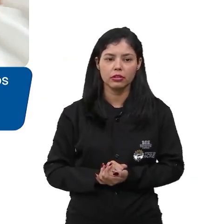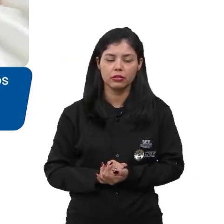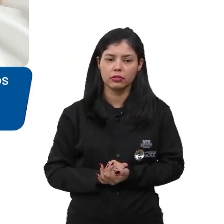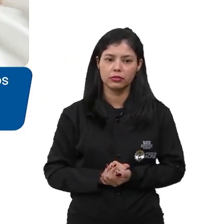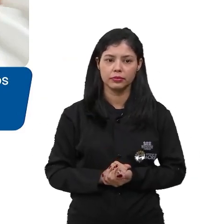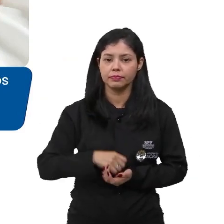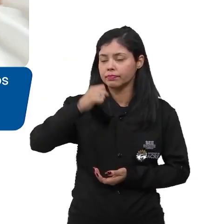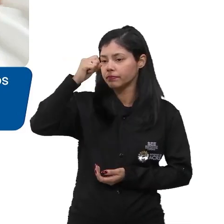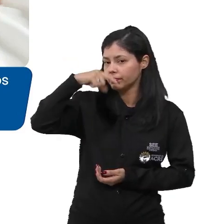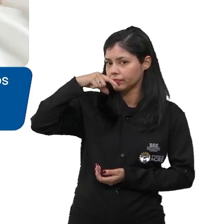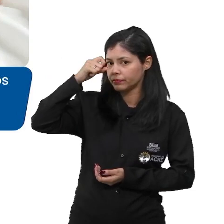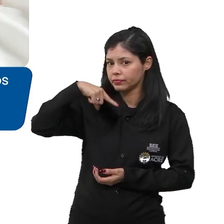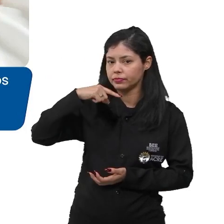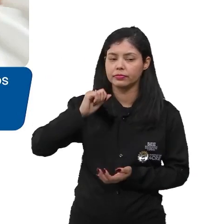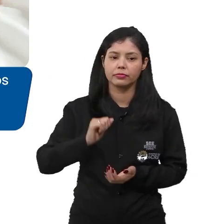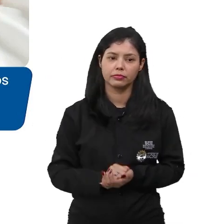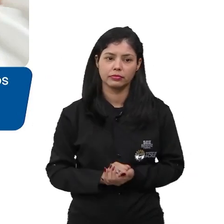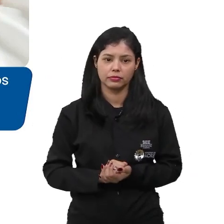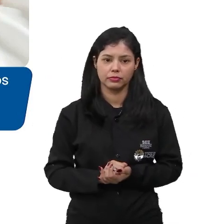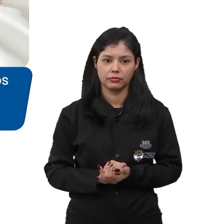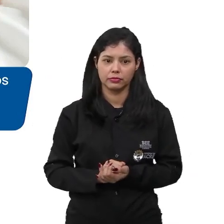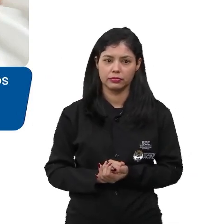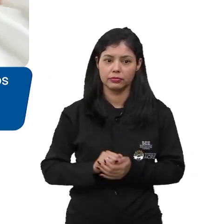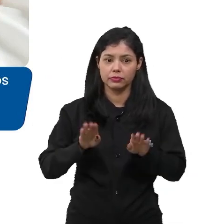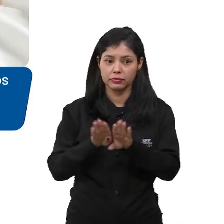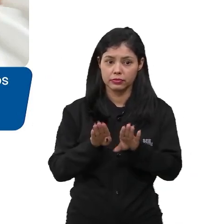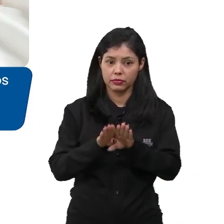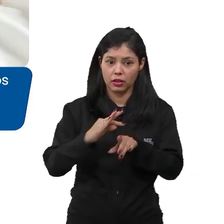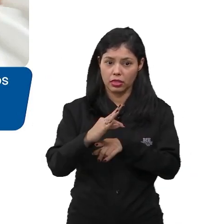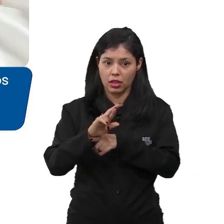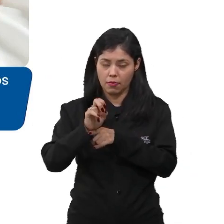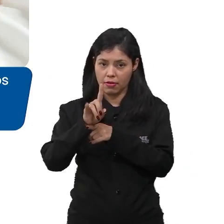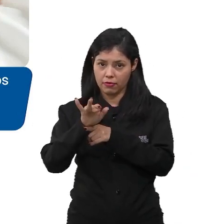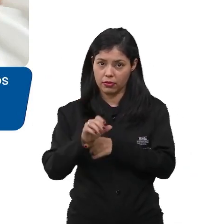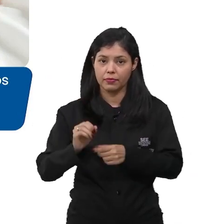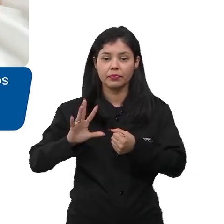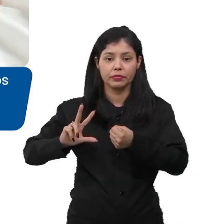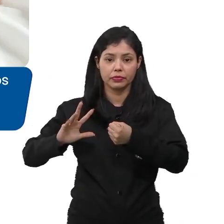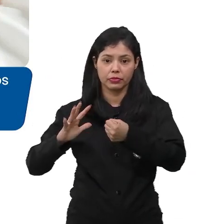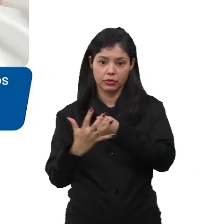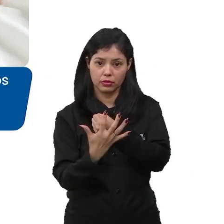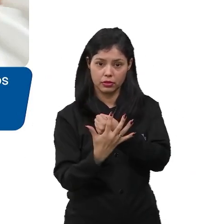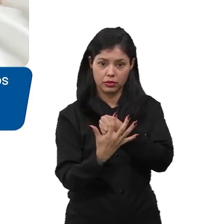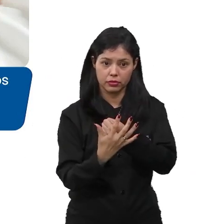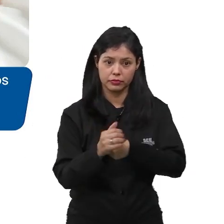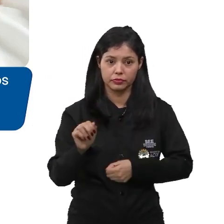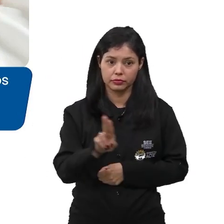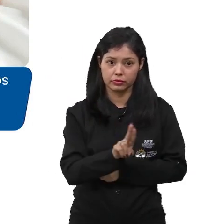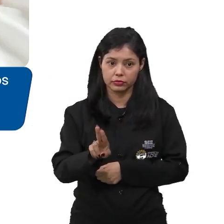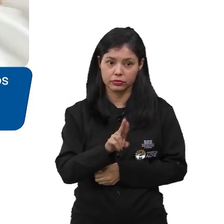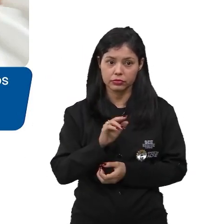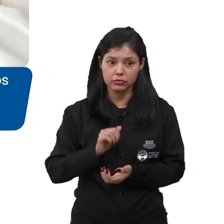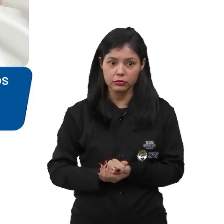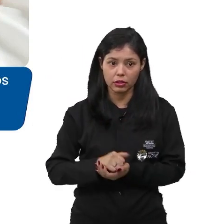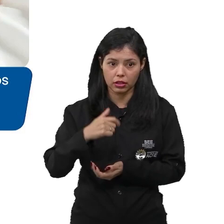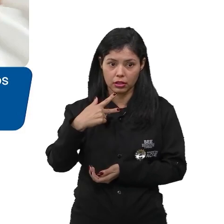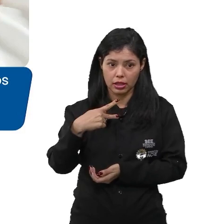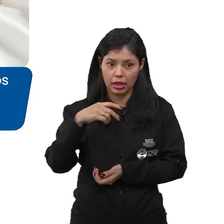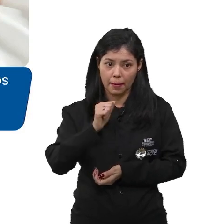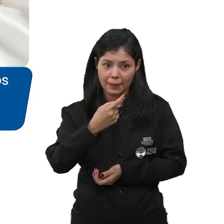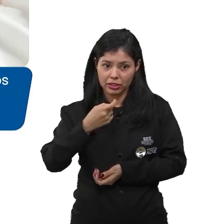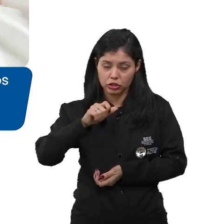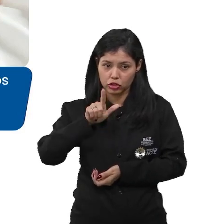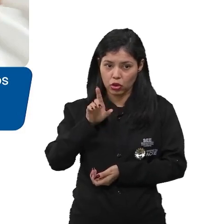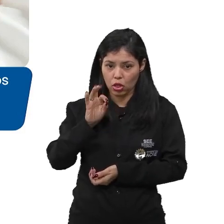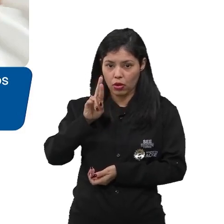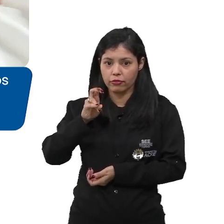da gripe, né, a gente vai ter o Tamiflu e para o Covid a gente tem agora um antiviral chamado Paxlovid.